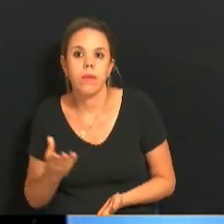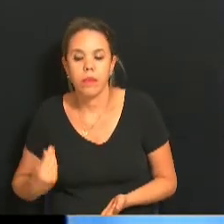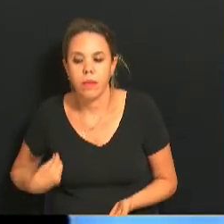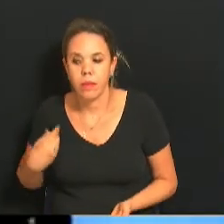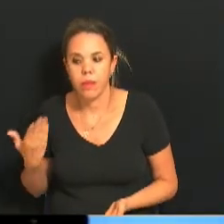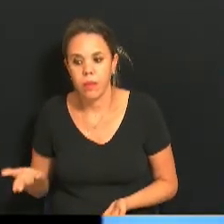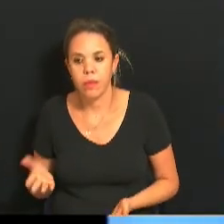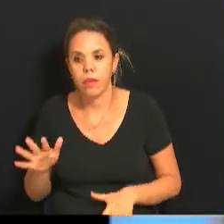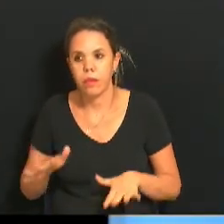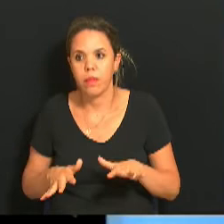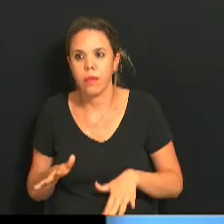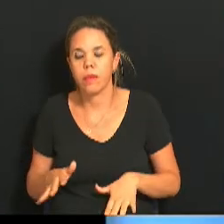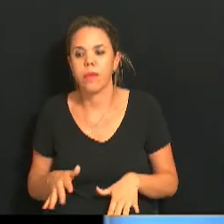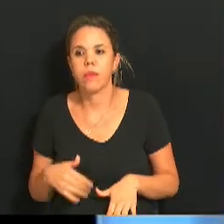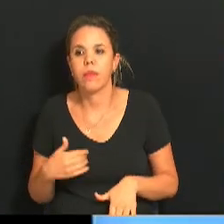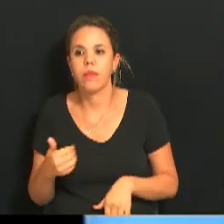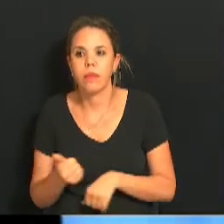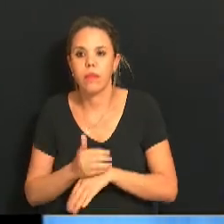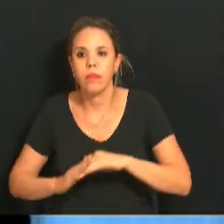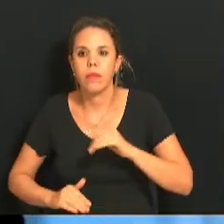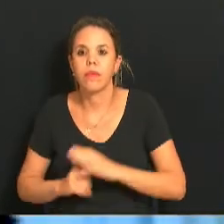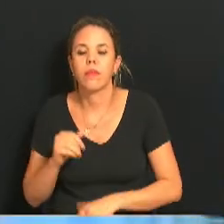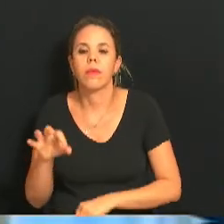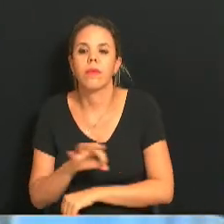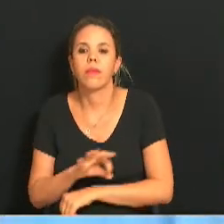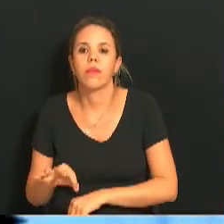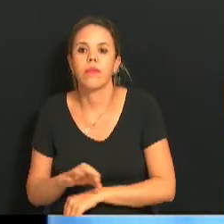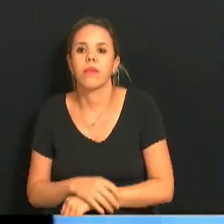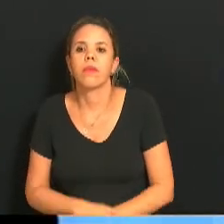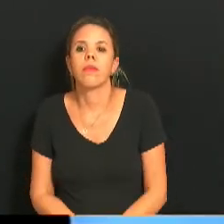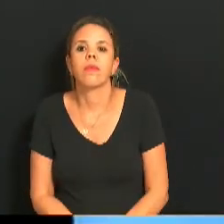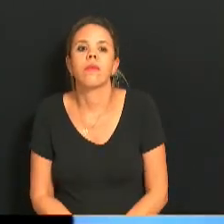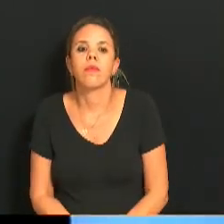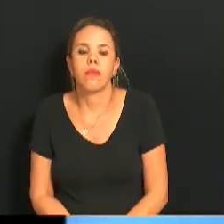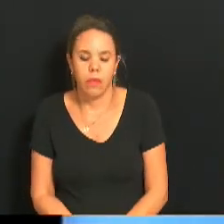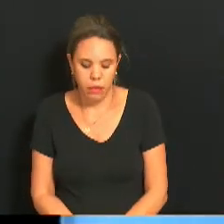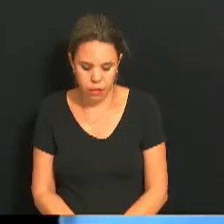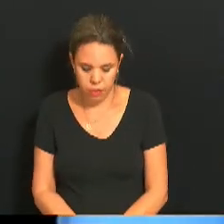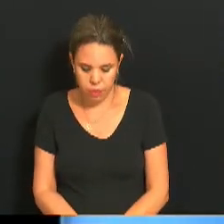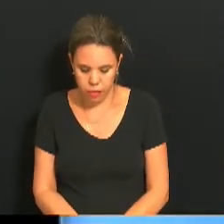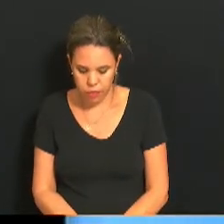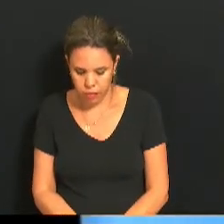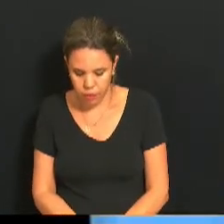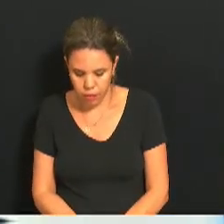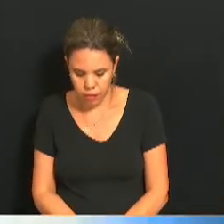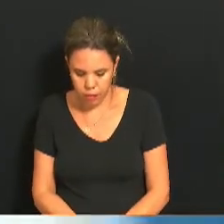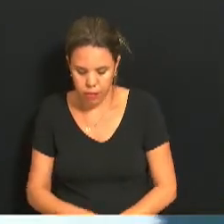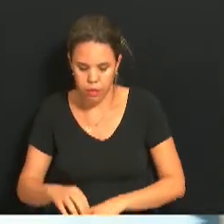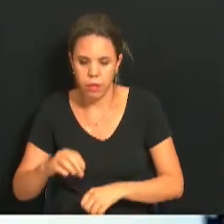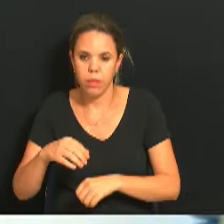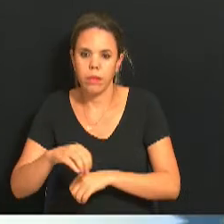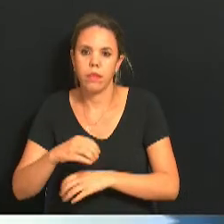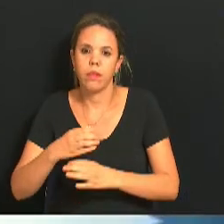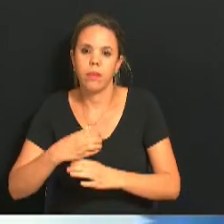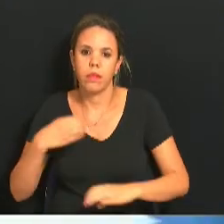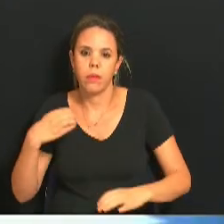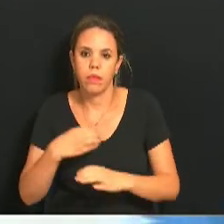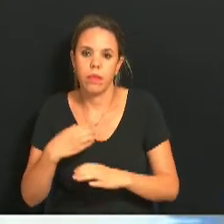muitas vezes é um profissional leitura é um profissional da área da engenharia mas